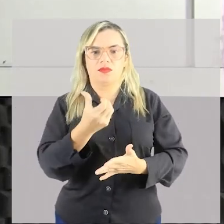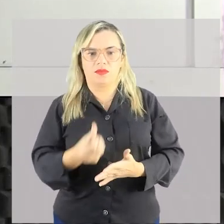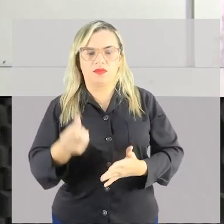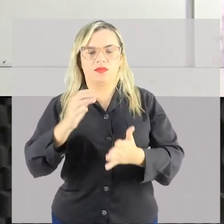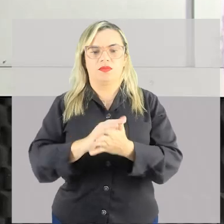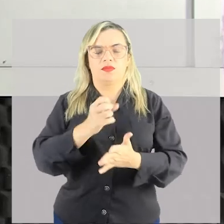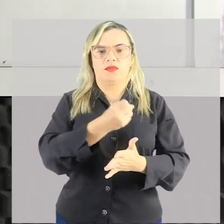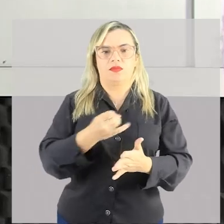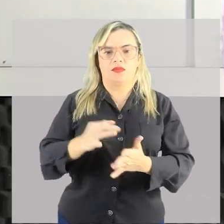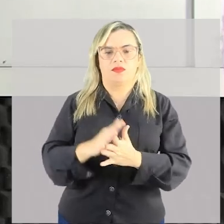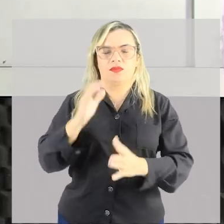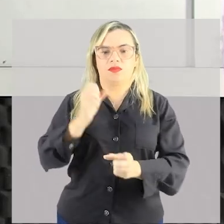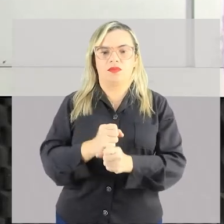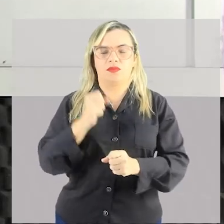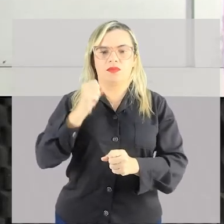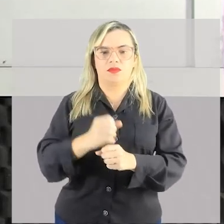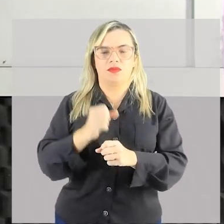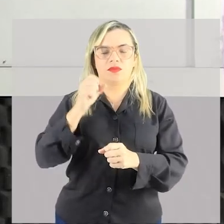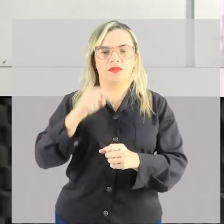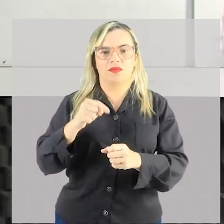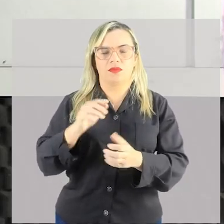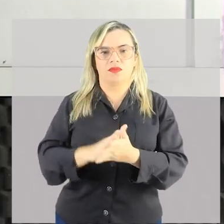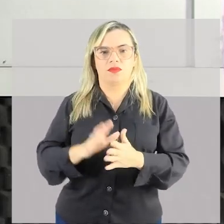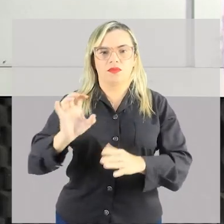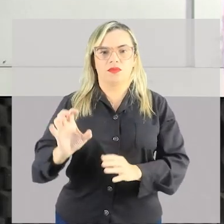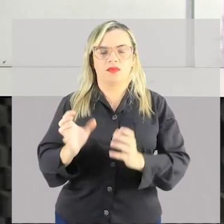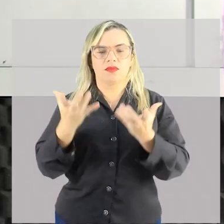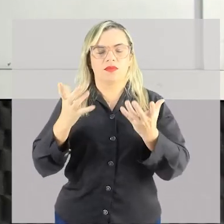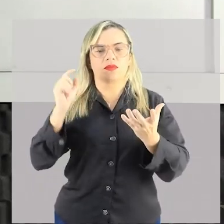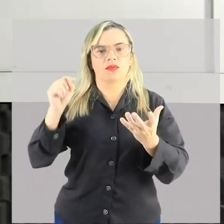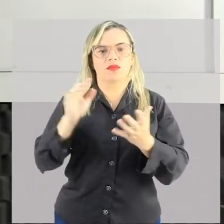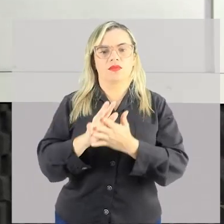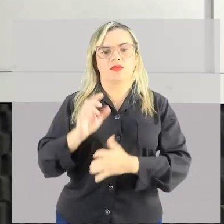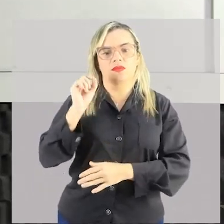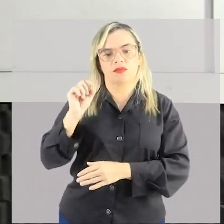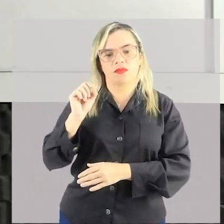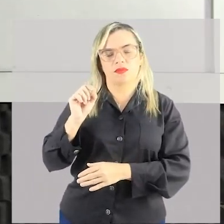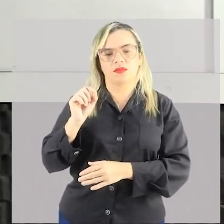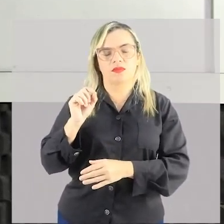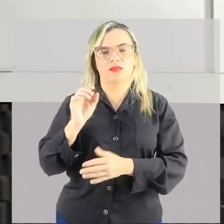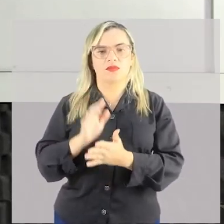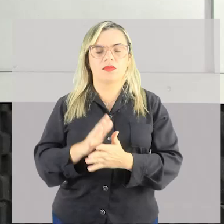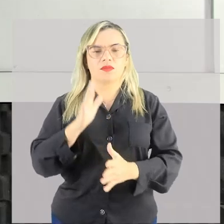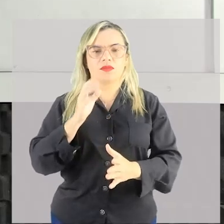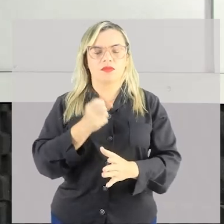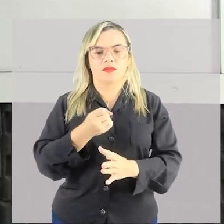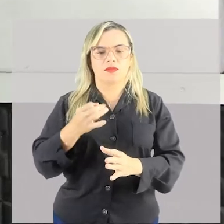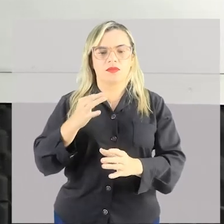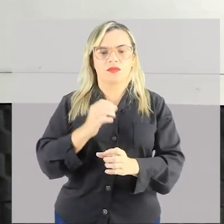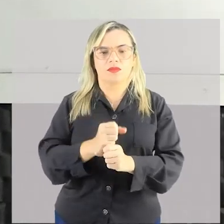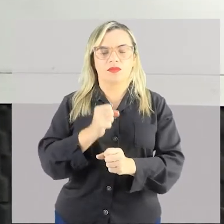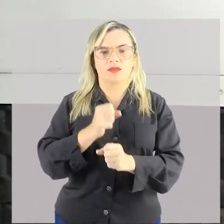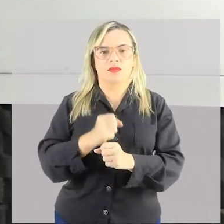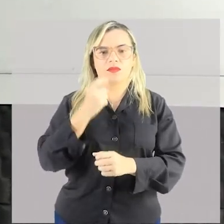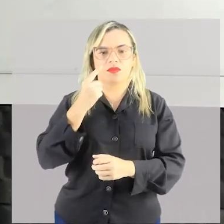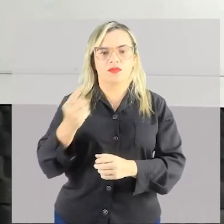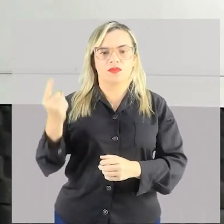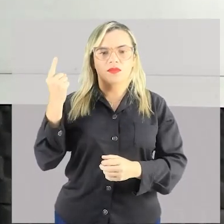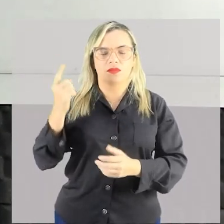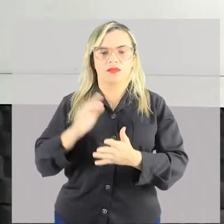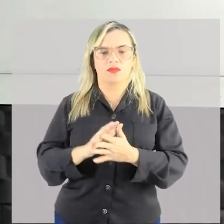probabilidade calcula a chance de um determinado evento acontecer tá para você calcular probabilidade de um